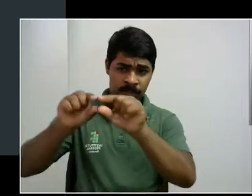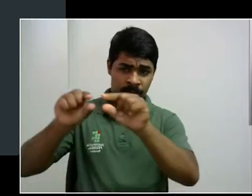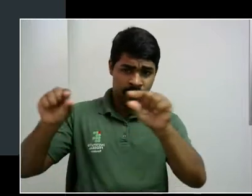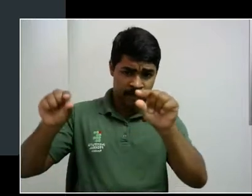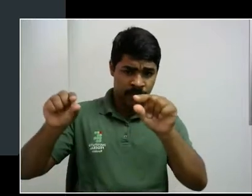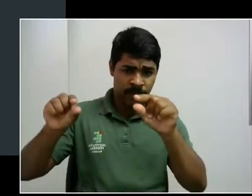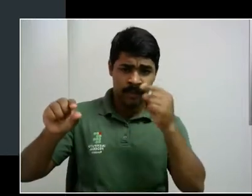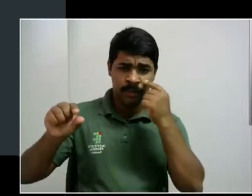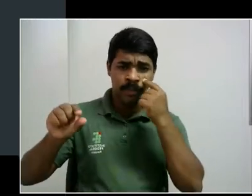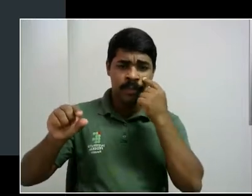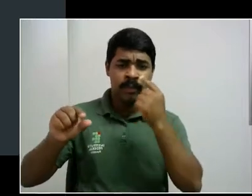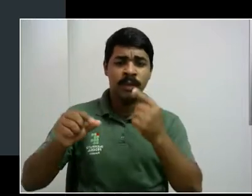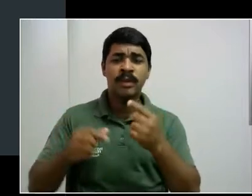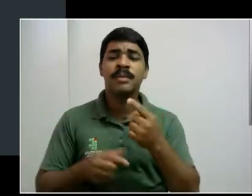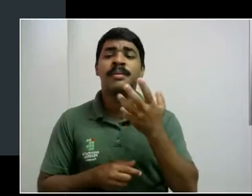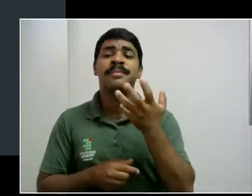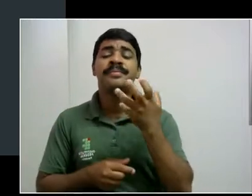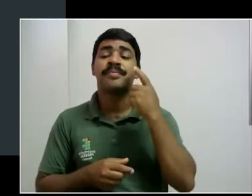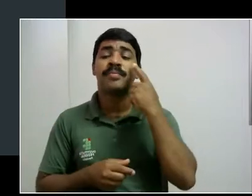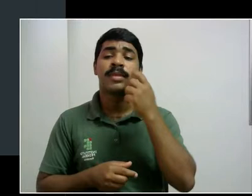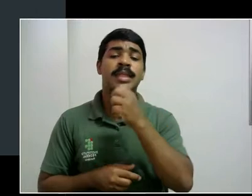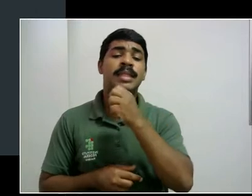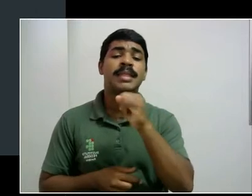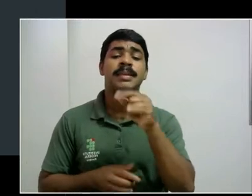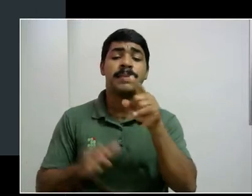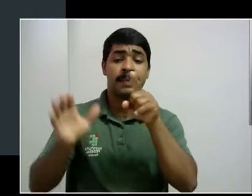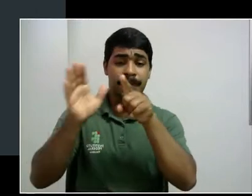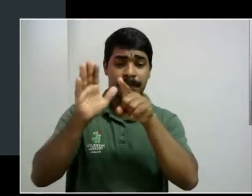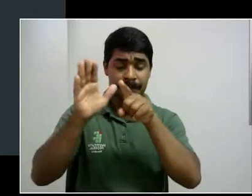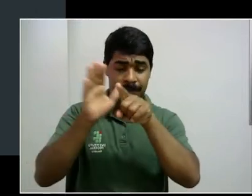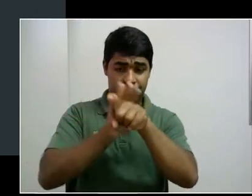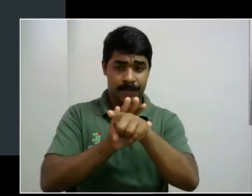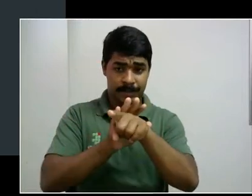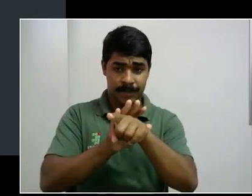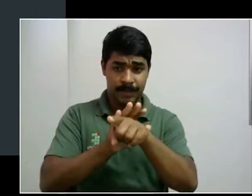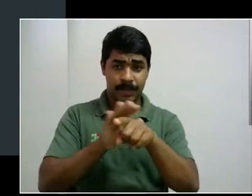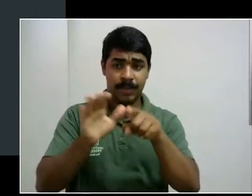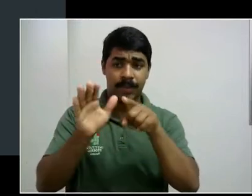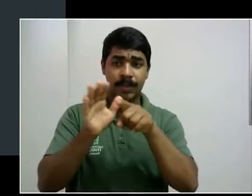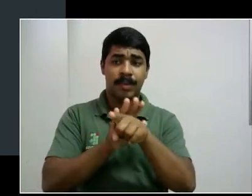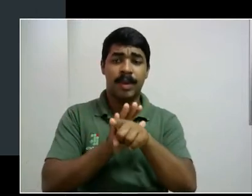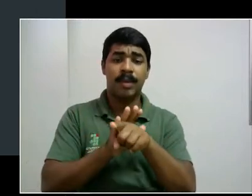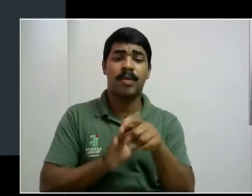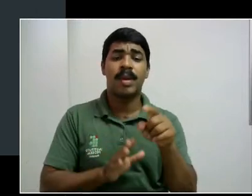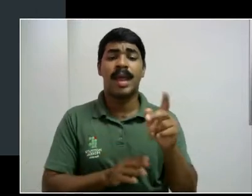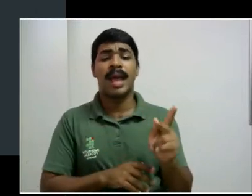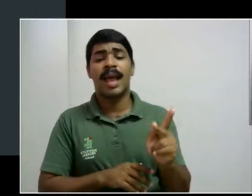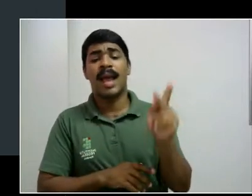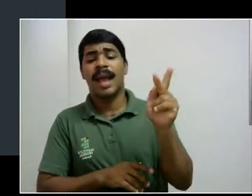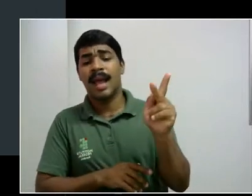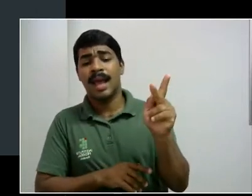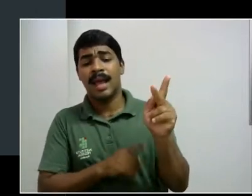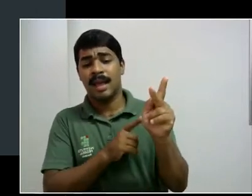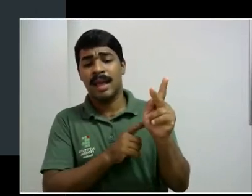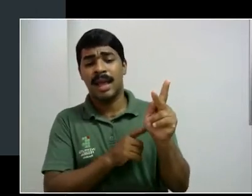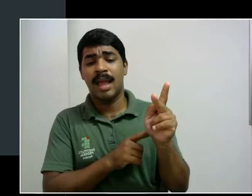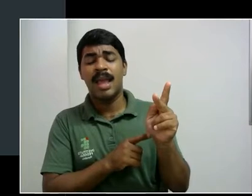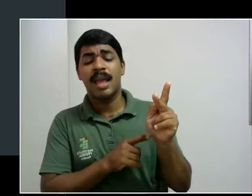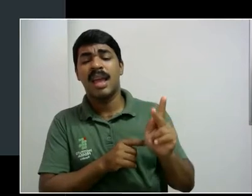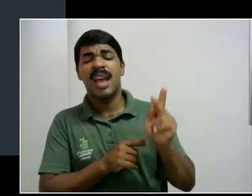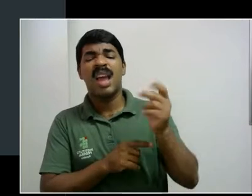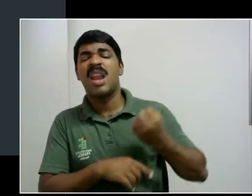crescente. Então você quer saber quanto é que tem que ser o valor do k para que essa função seja uma função